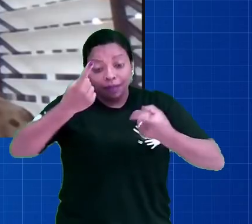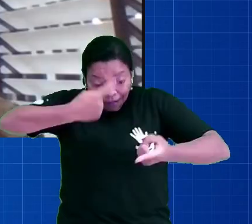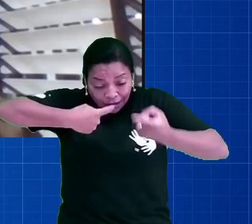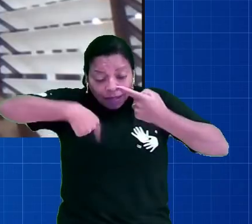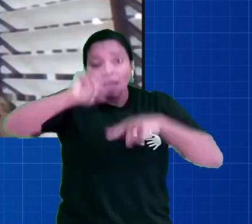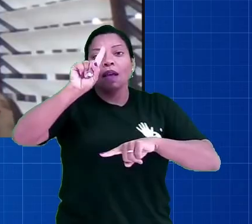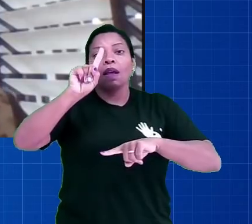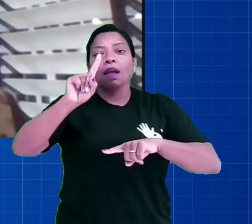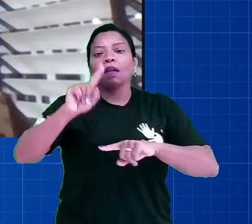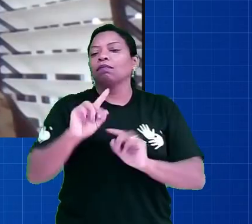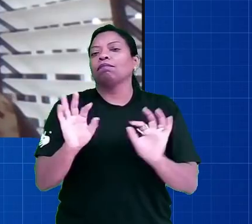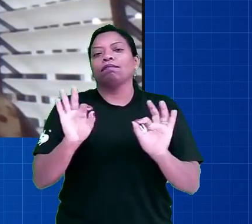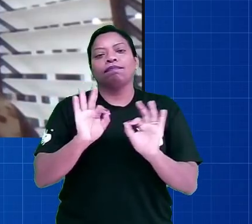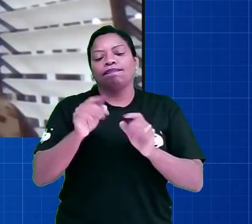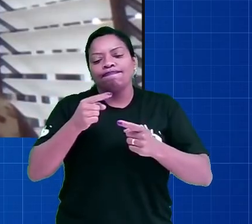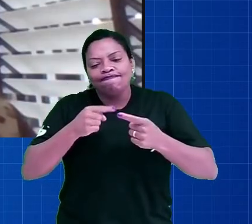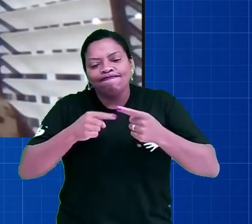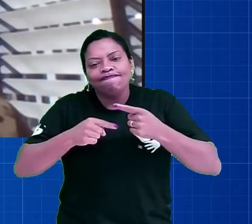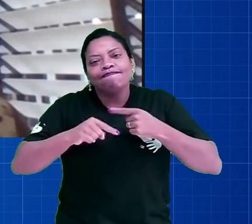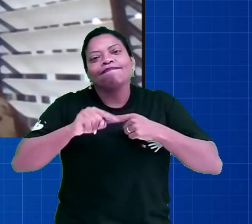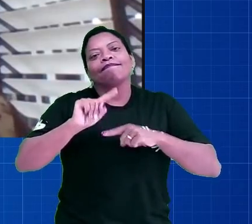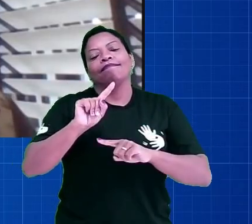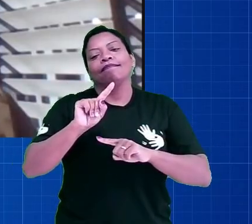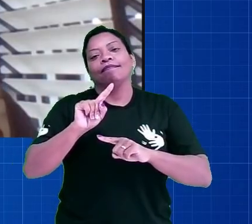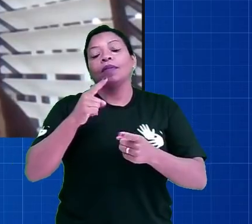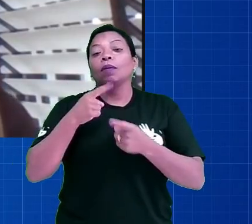gente percebe que, na perspectiva de professor